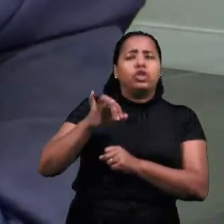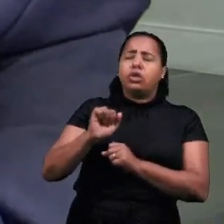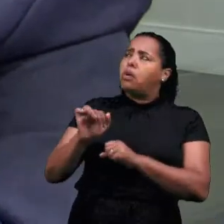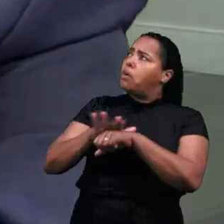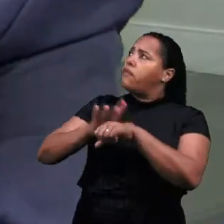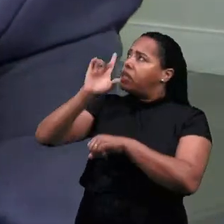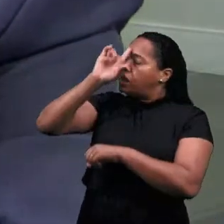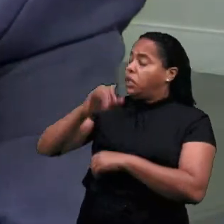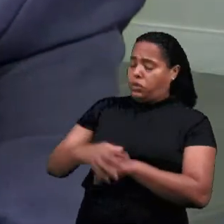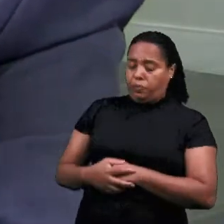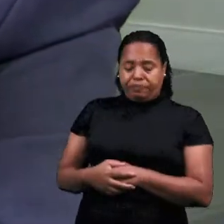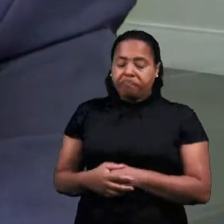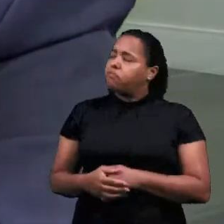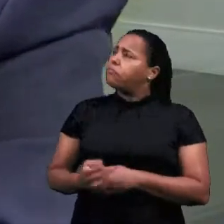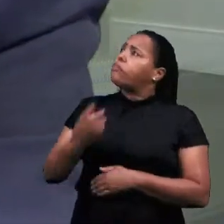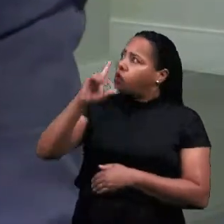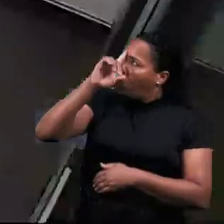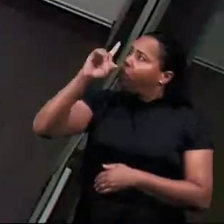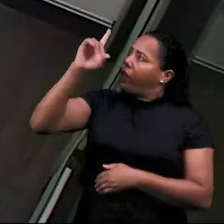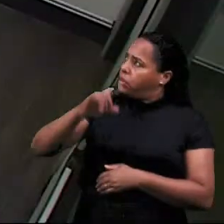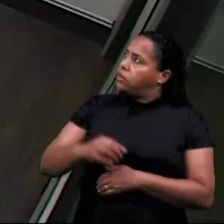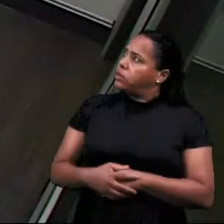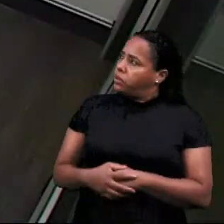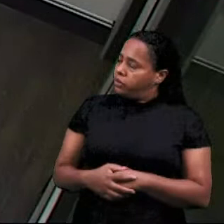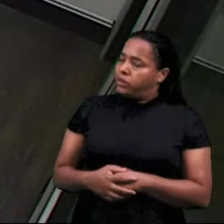eu falei: Deus, é o seguinte.